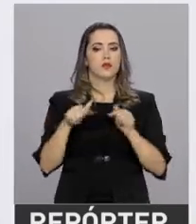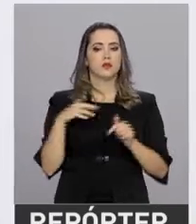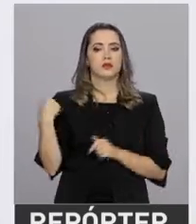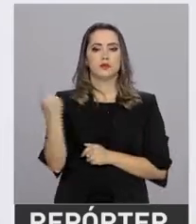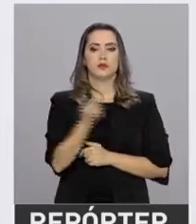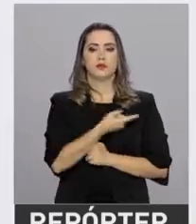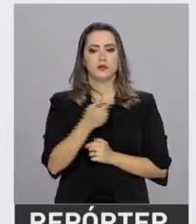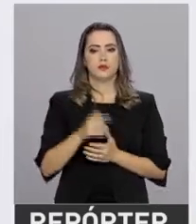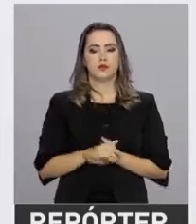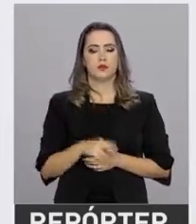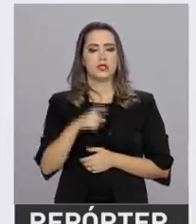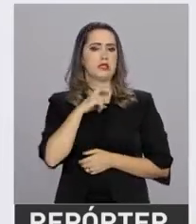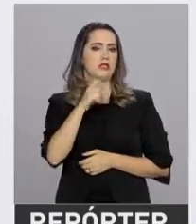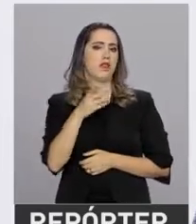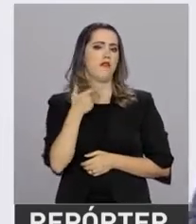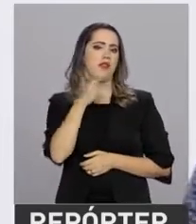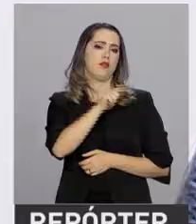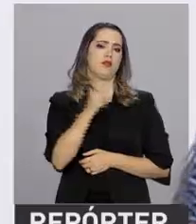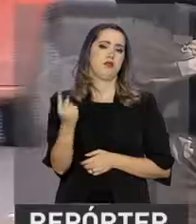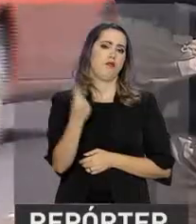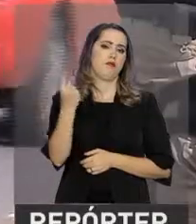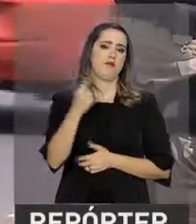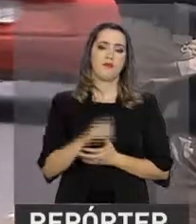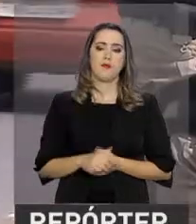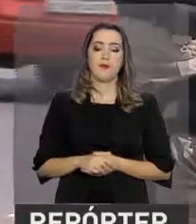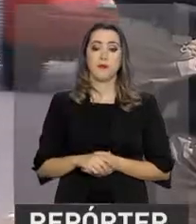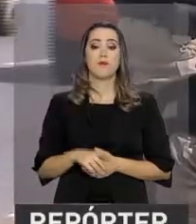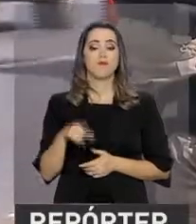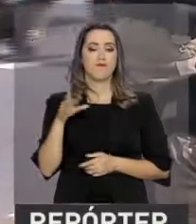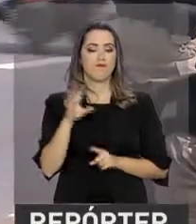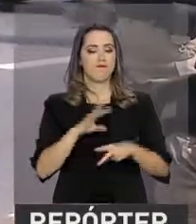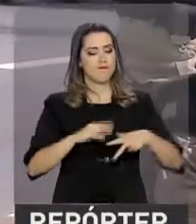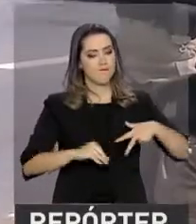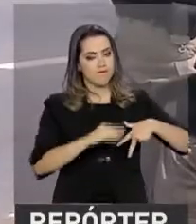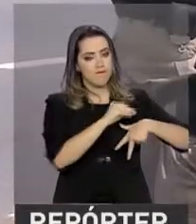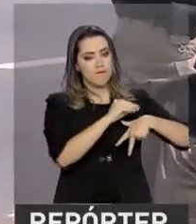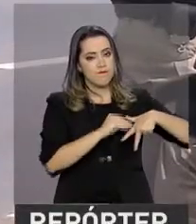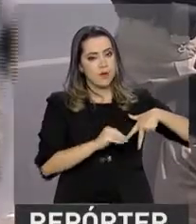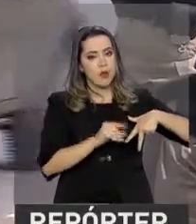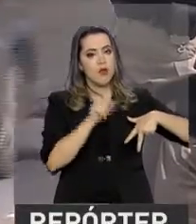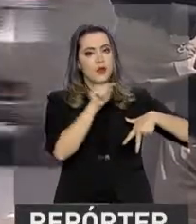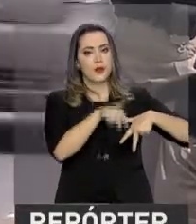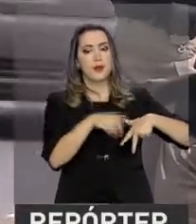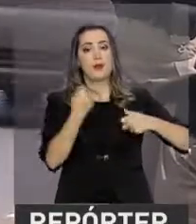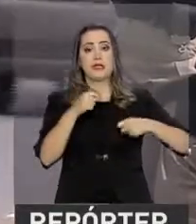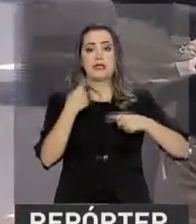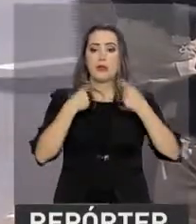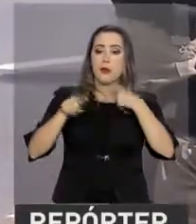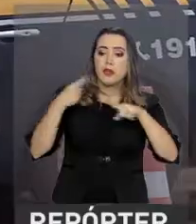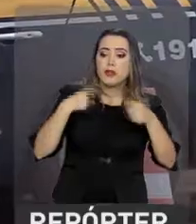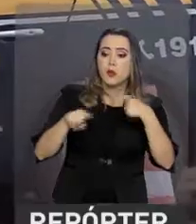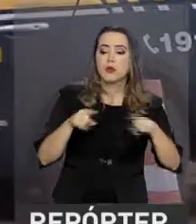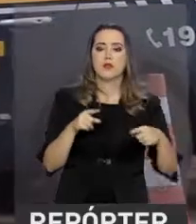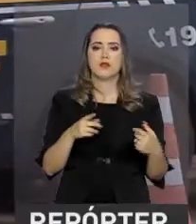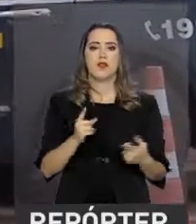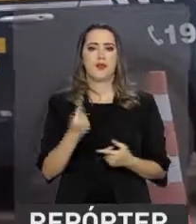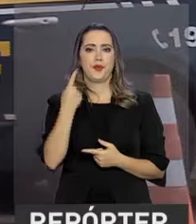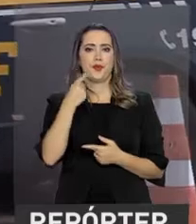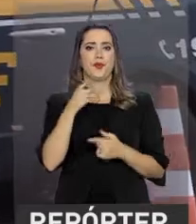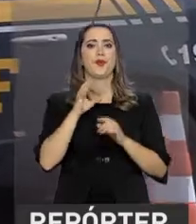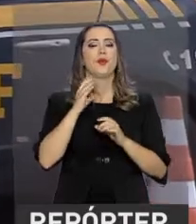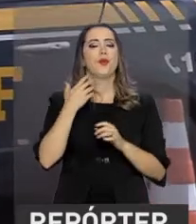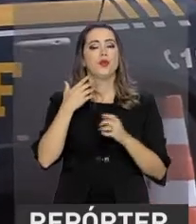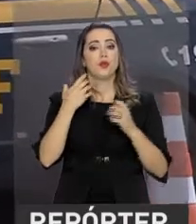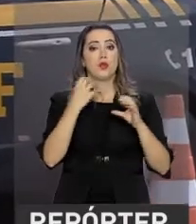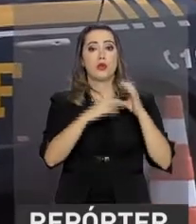todos nós. Ninguém vai conseguir fazer isso sozinho. A exploração sexual de menores deve ser denunciada e um dos canais é